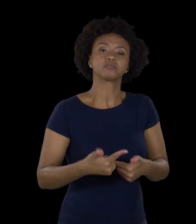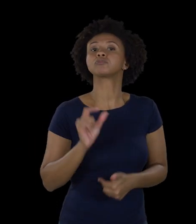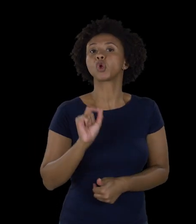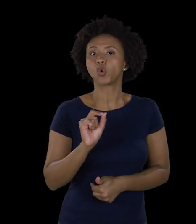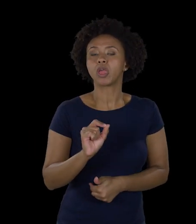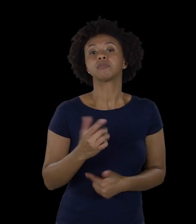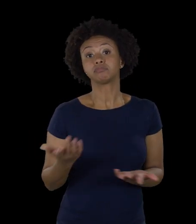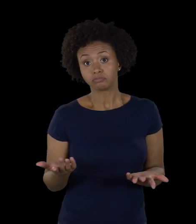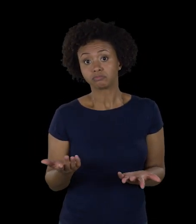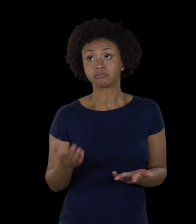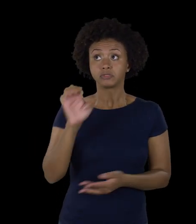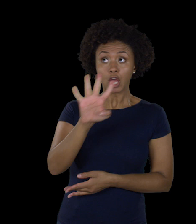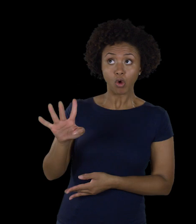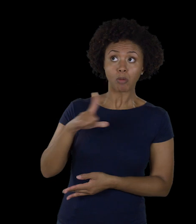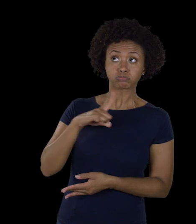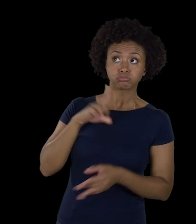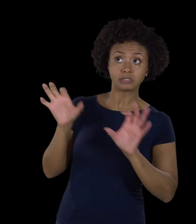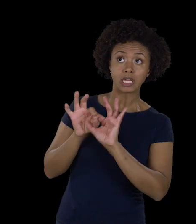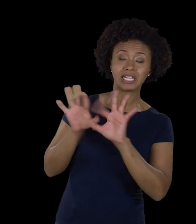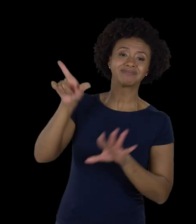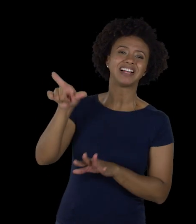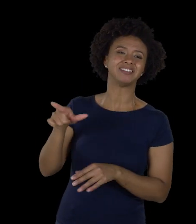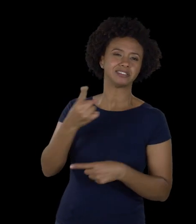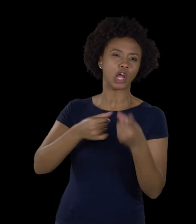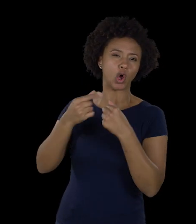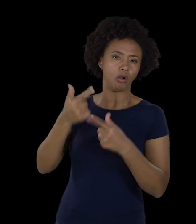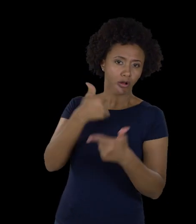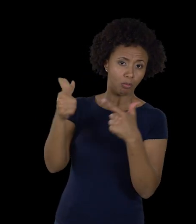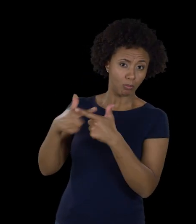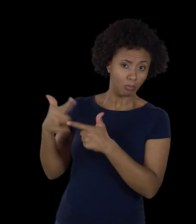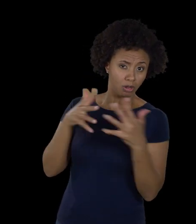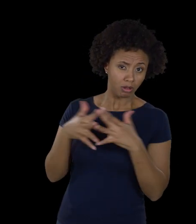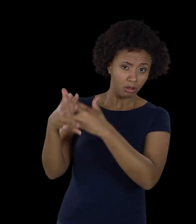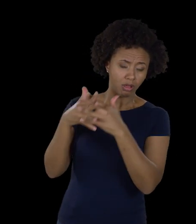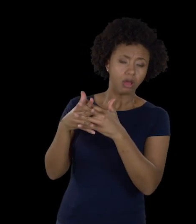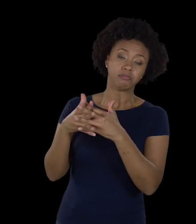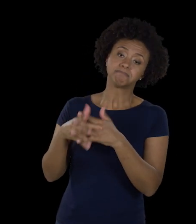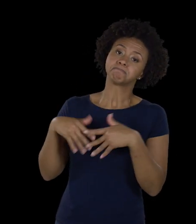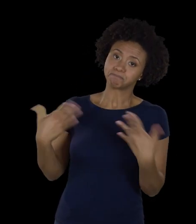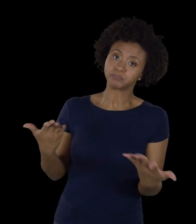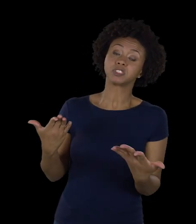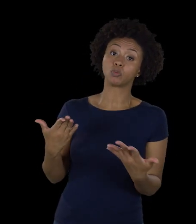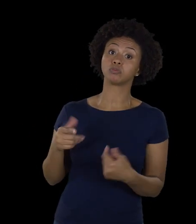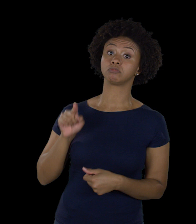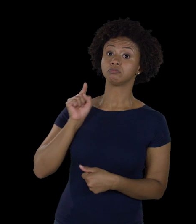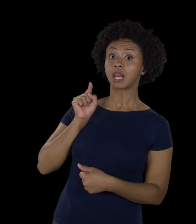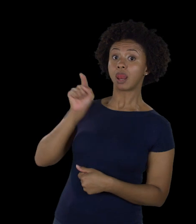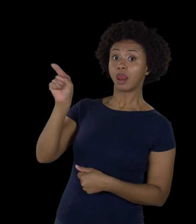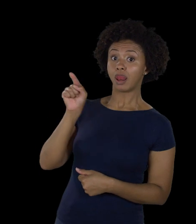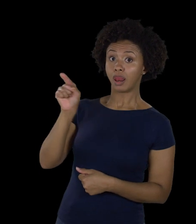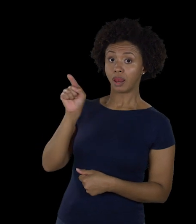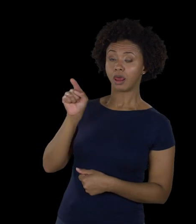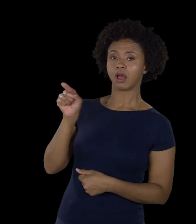E havia uma disponibilidade na Europa, que enfrentava graves crises econômicas. Então, por uma